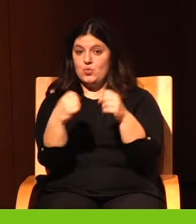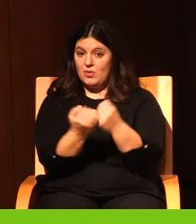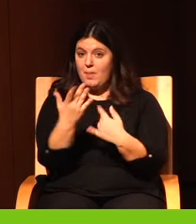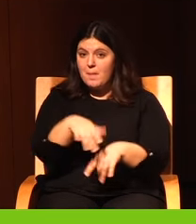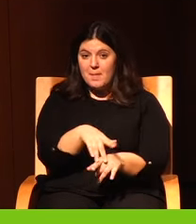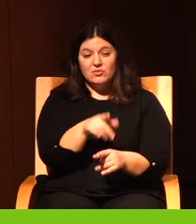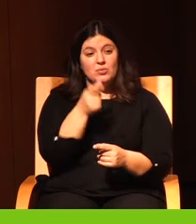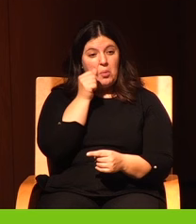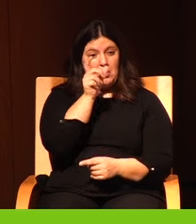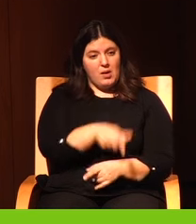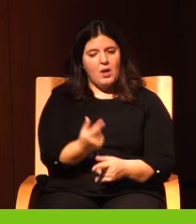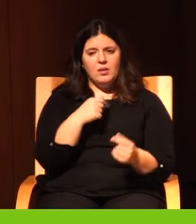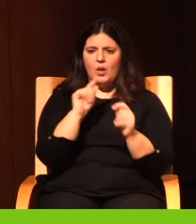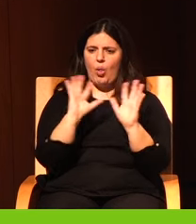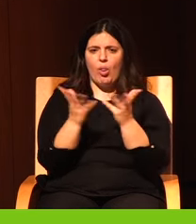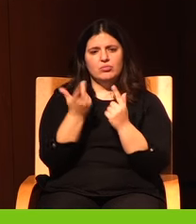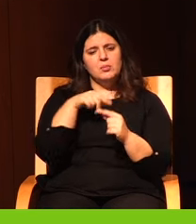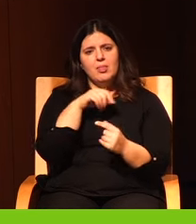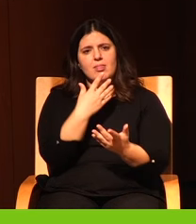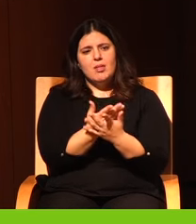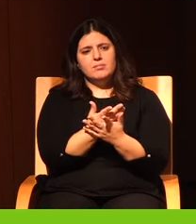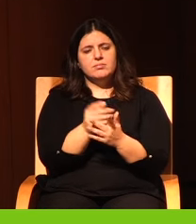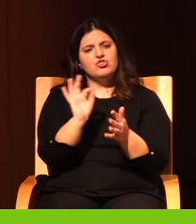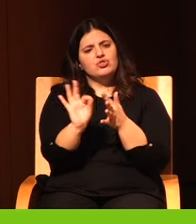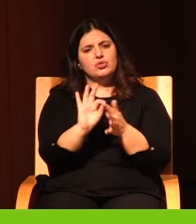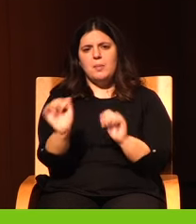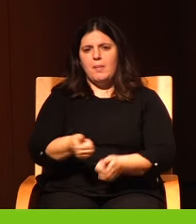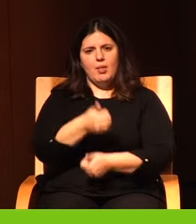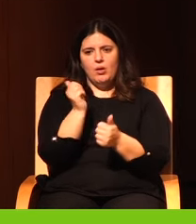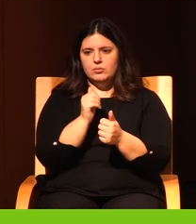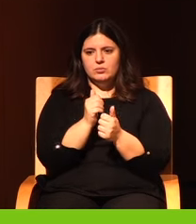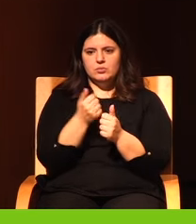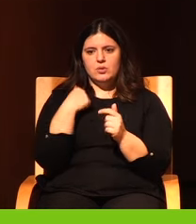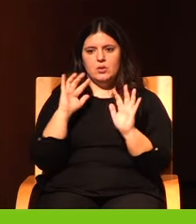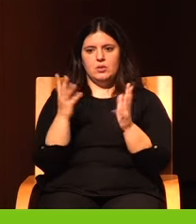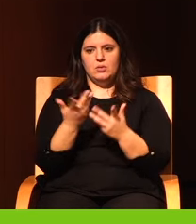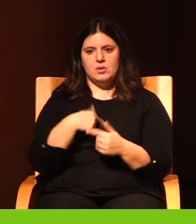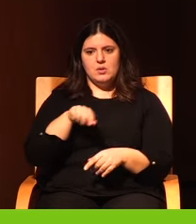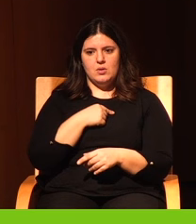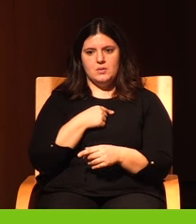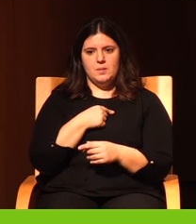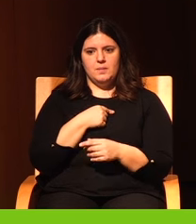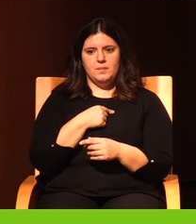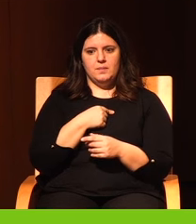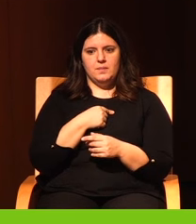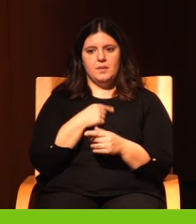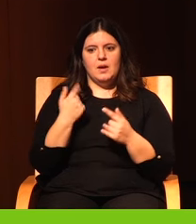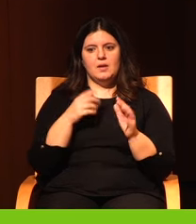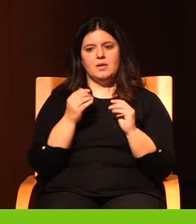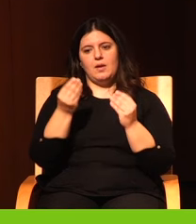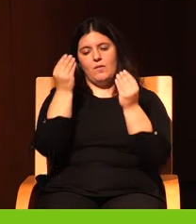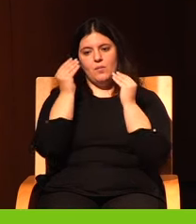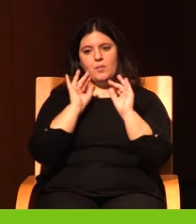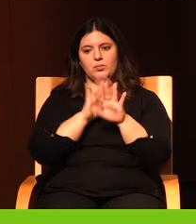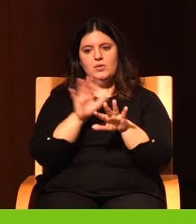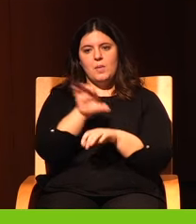Almeida Garret Ecológico também que nos deixou das melhores descrições da nossa natureza e que estão formadas por